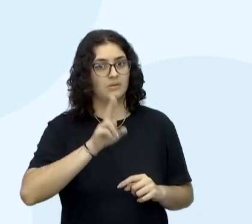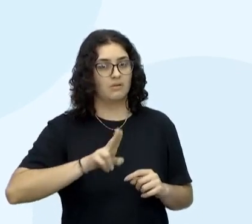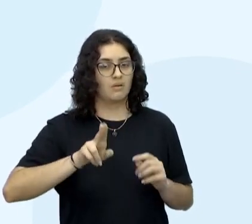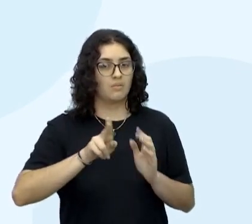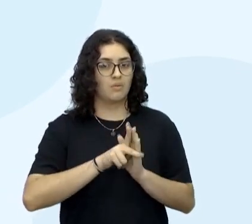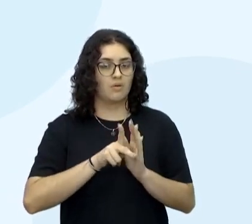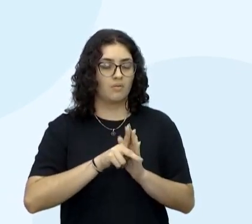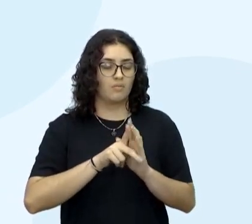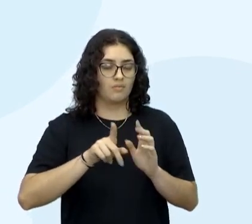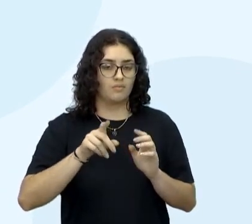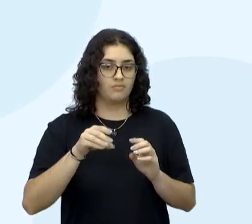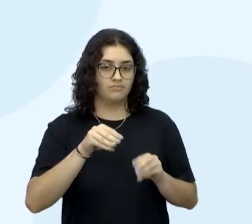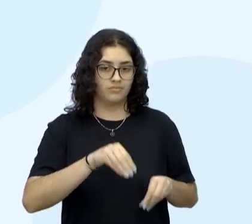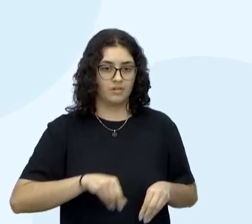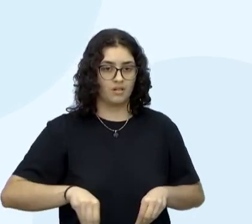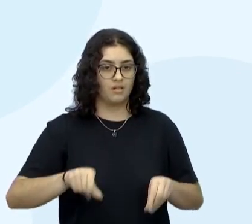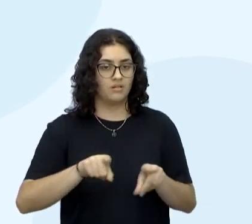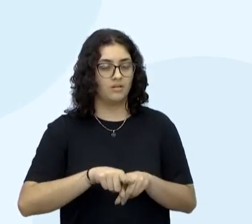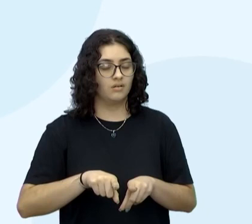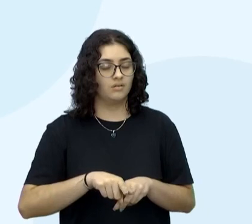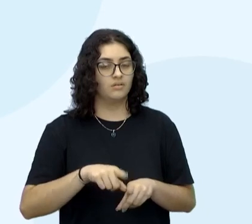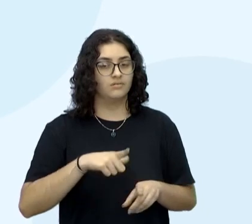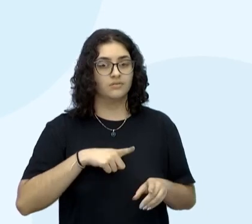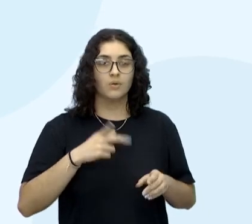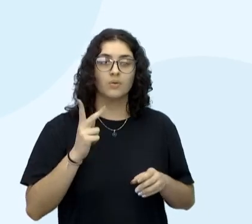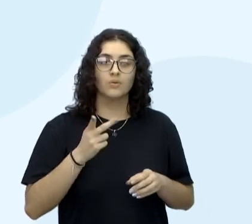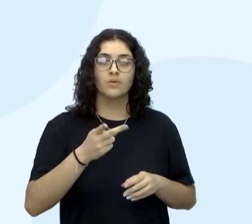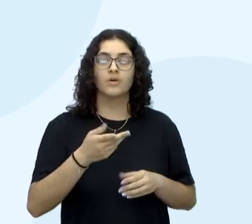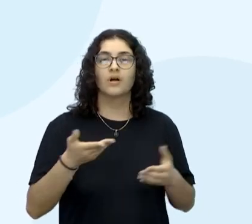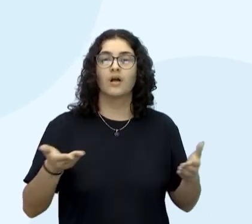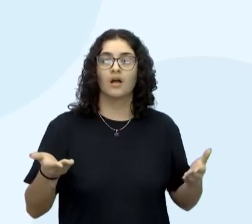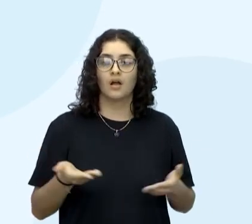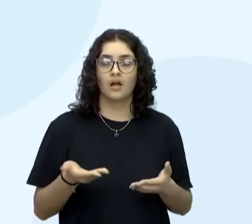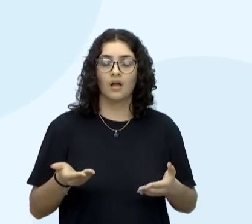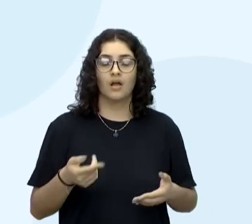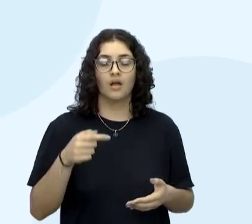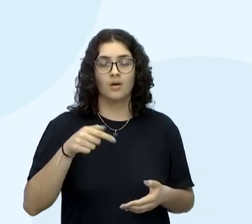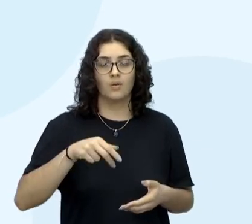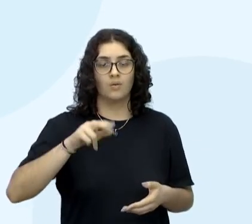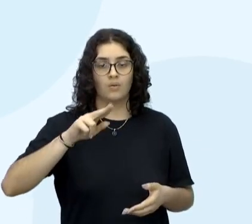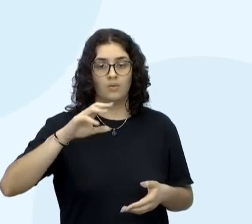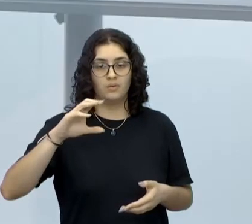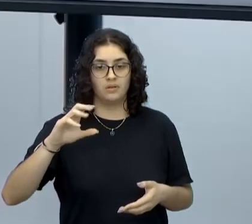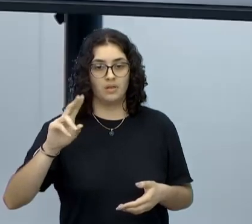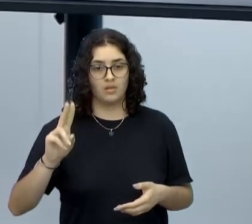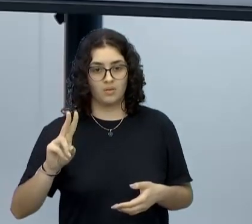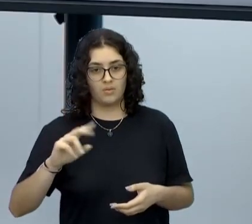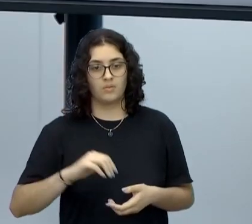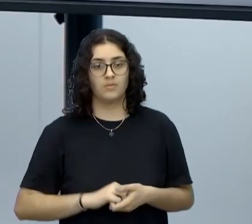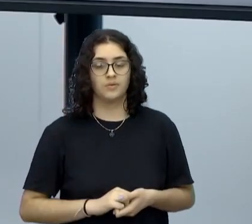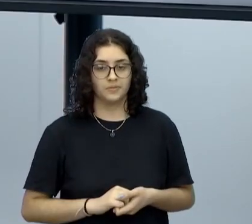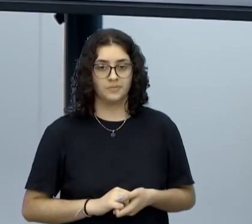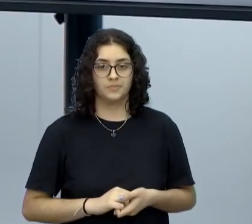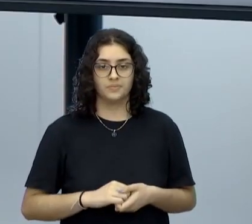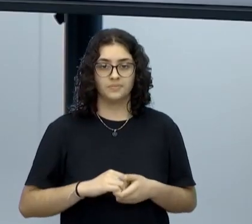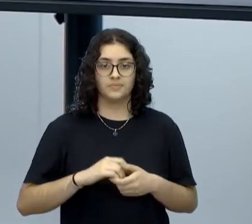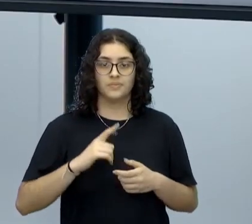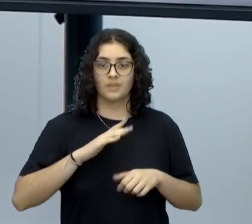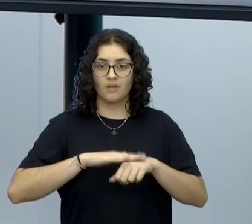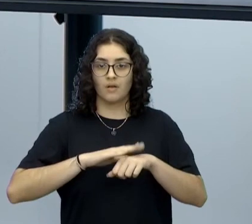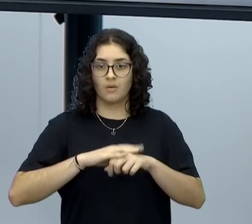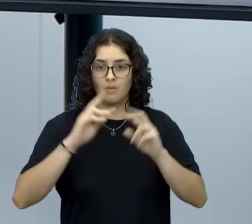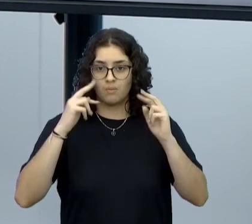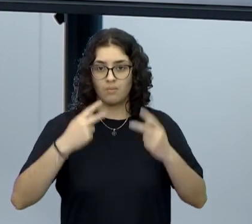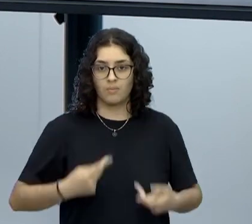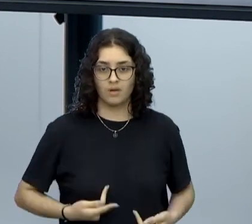solo, levando sempre em conta o nosso percurso aqui nesta unidade curricular 2, ação humana e suas